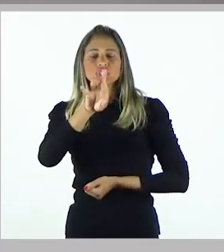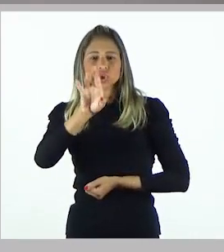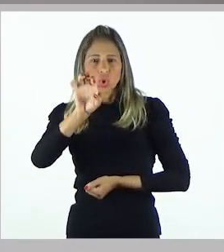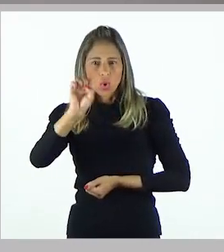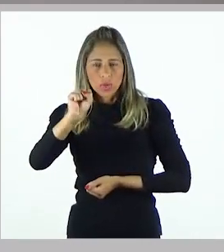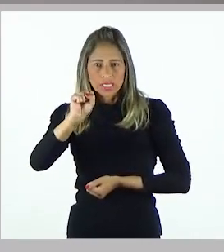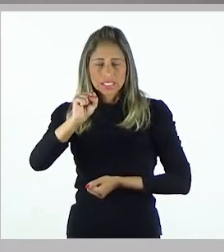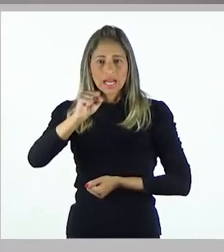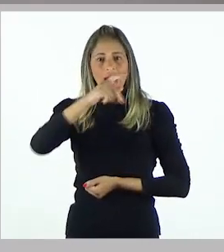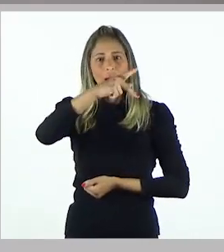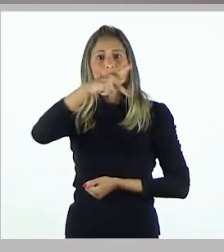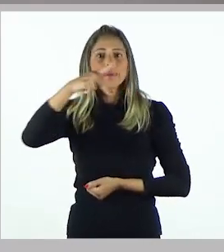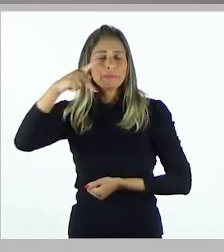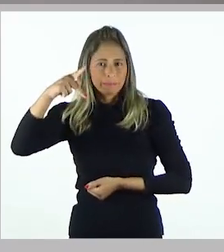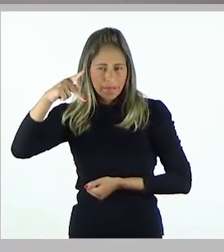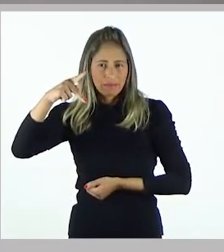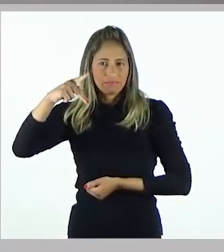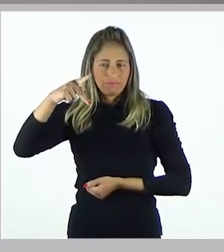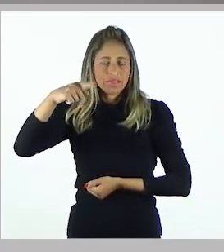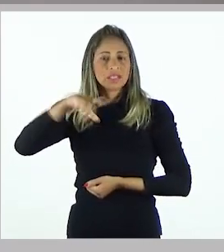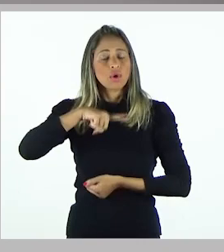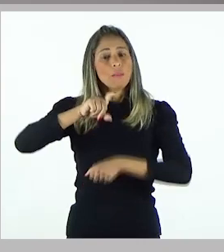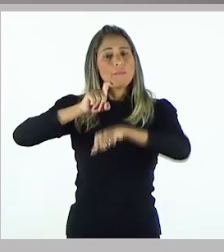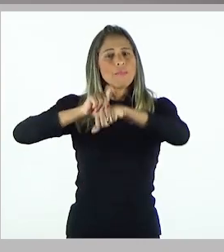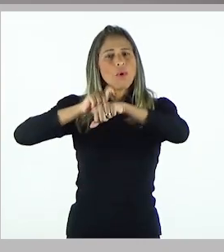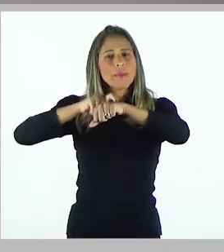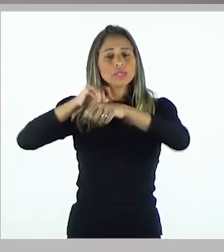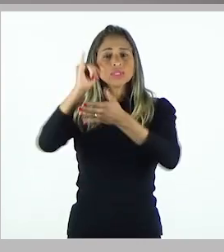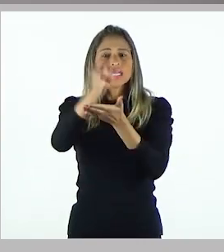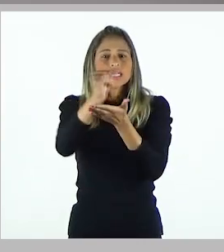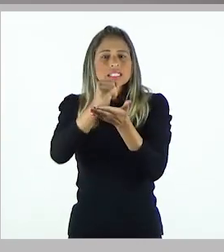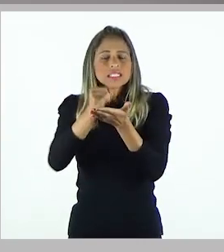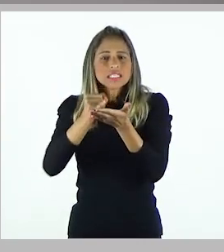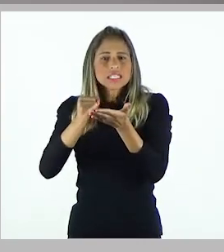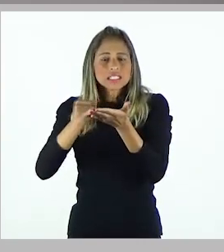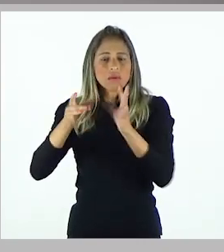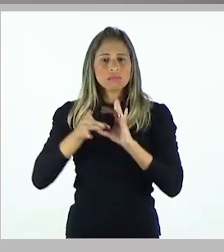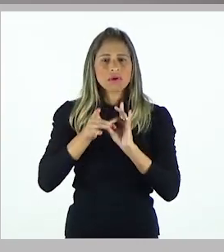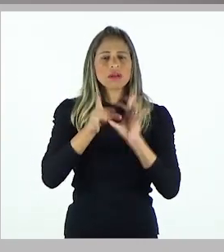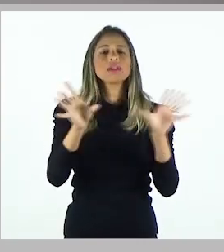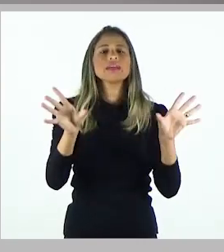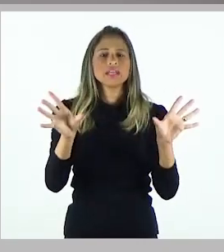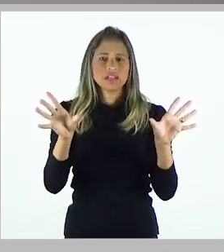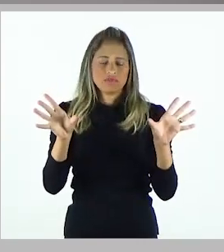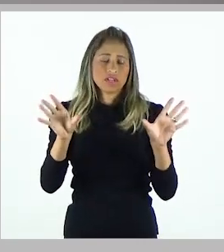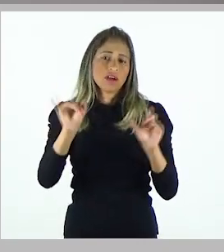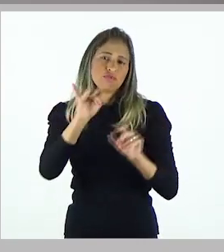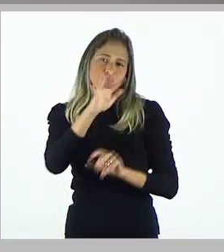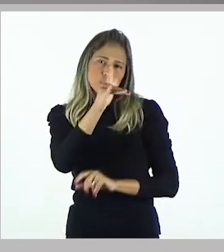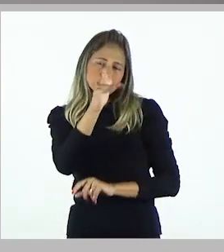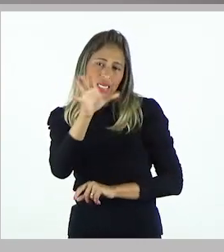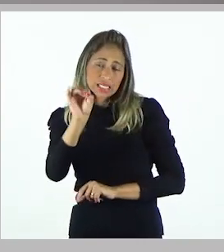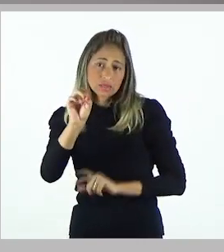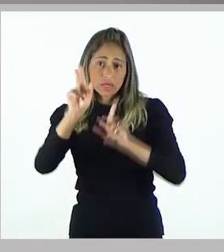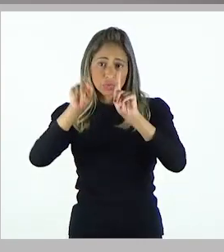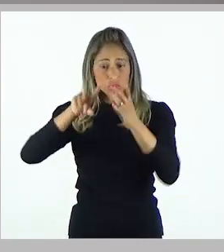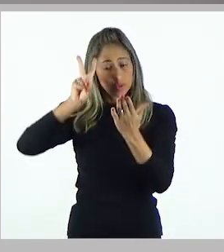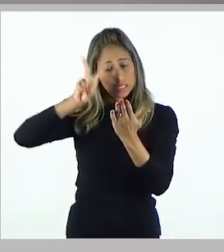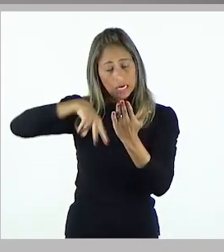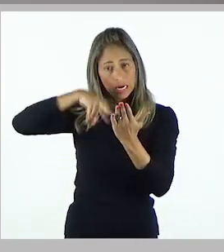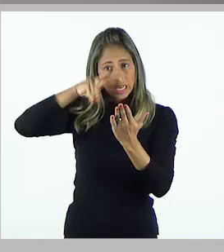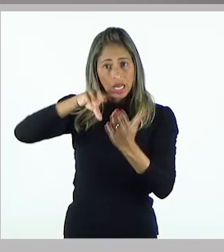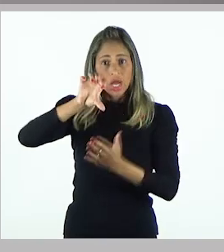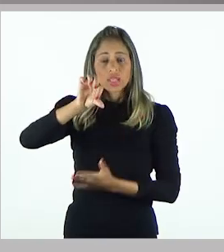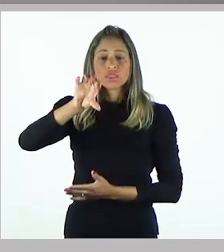na plataforma da Câmara no momento da sua inscrição e disponíveis para a Fundação e seus